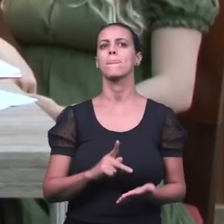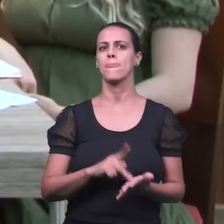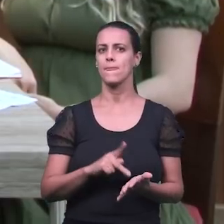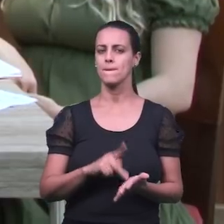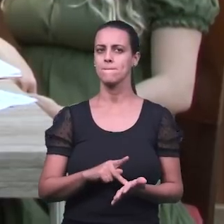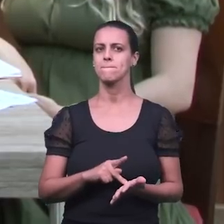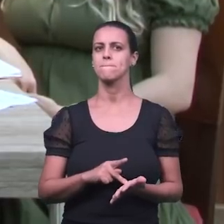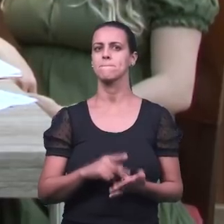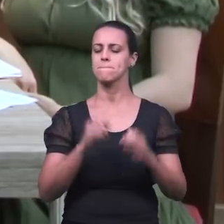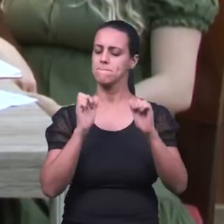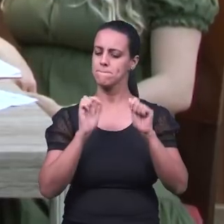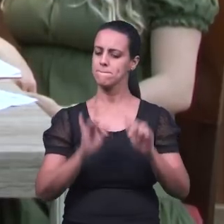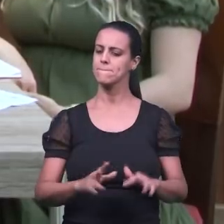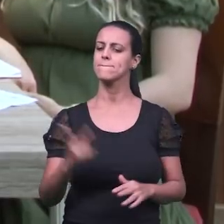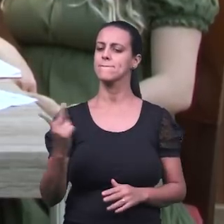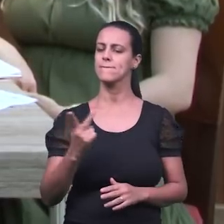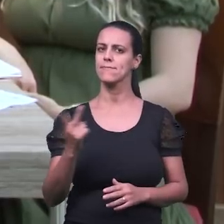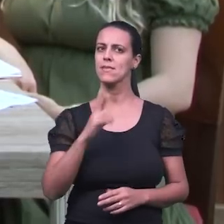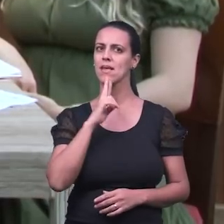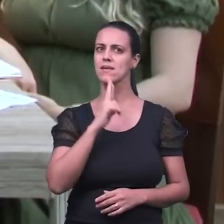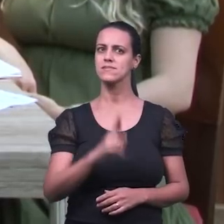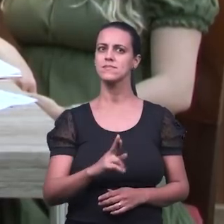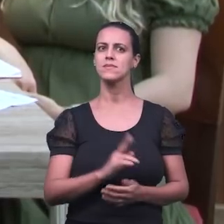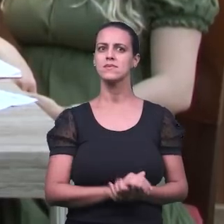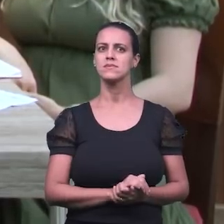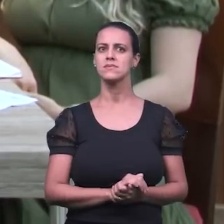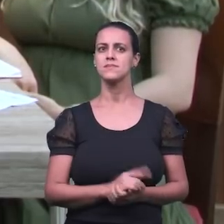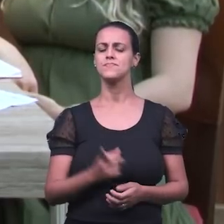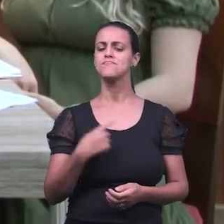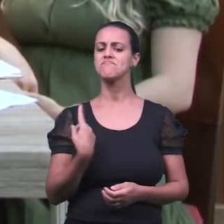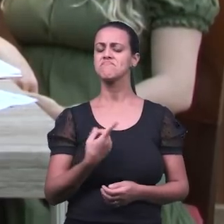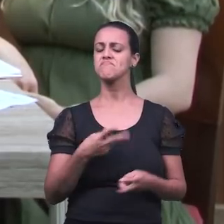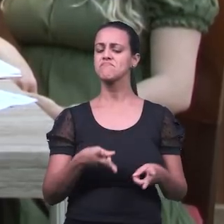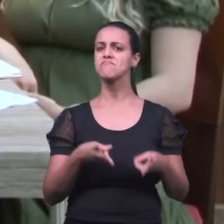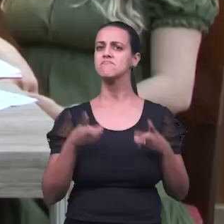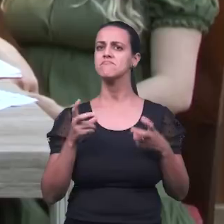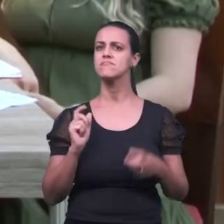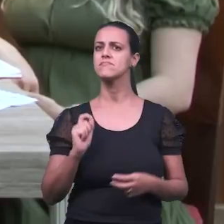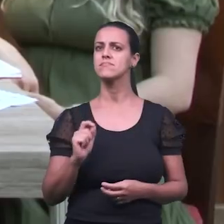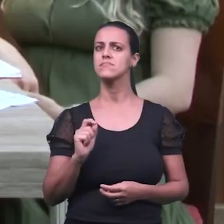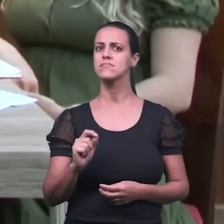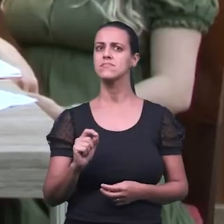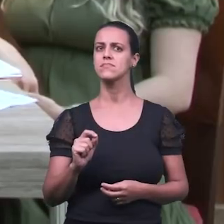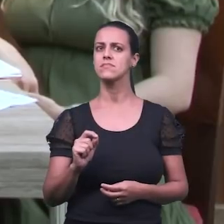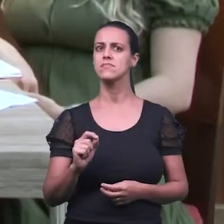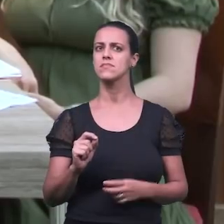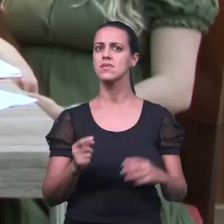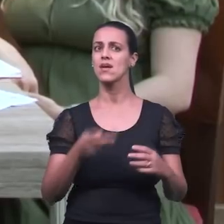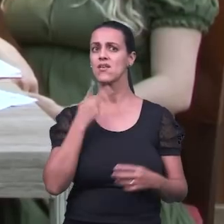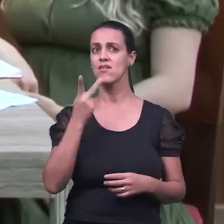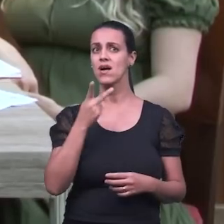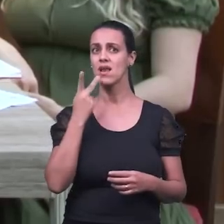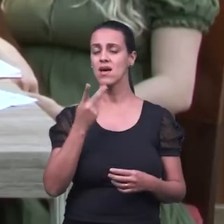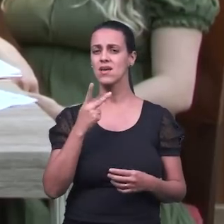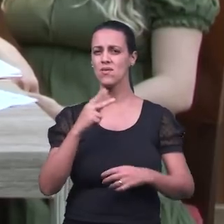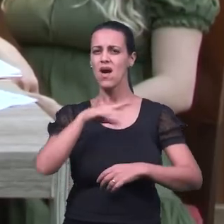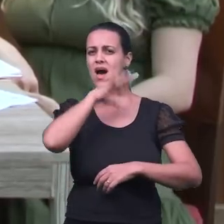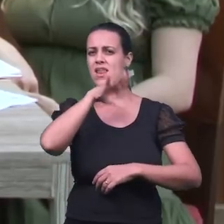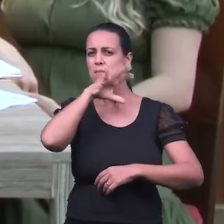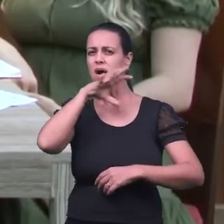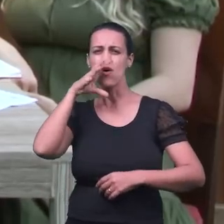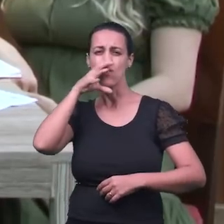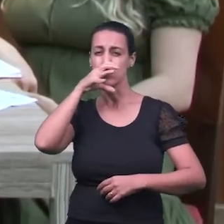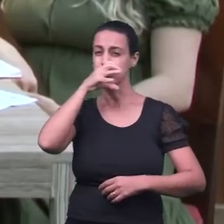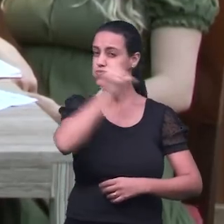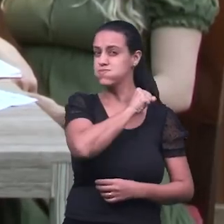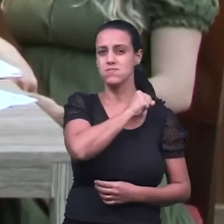uma bênção as duas respostas que nós acabamos de assistir. E nós vimos justamente que estamos falando de animais que são muito velozes, que são animais